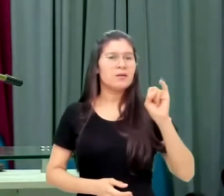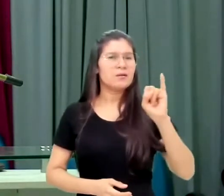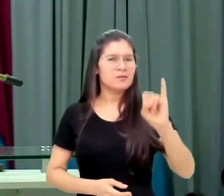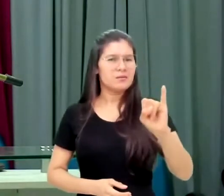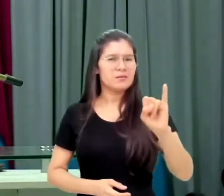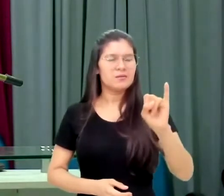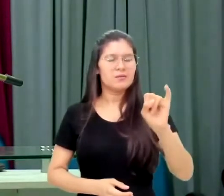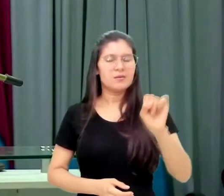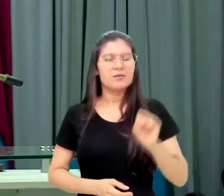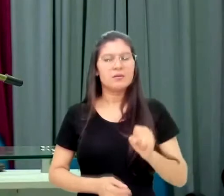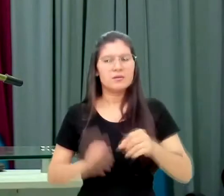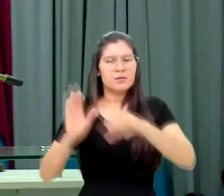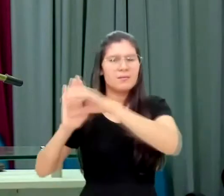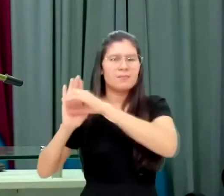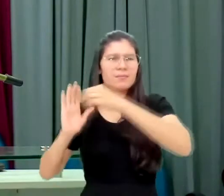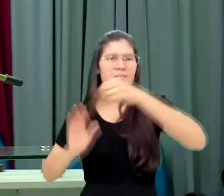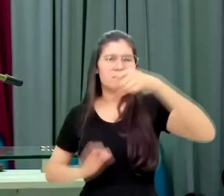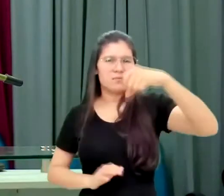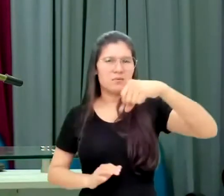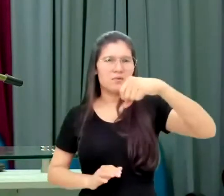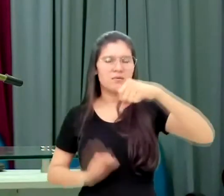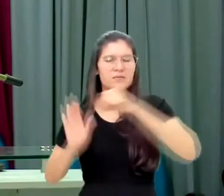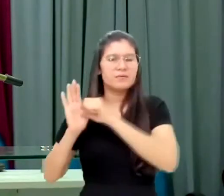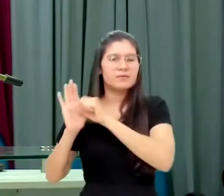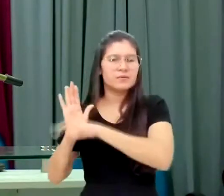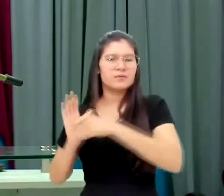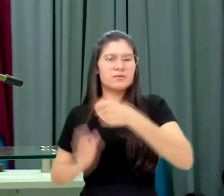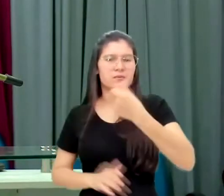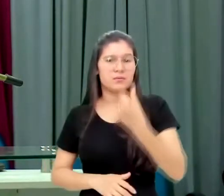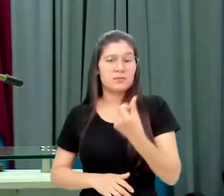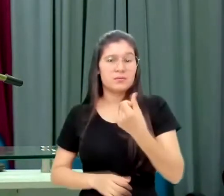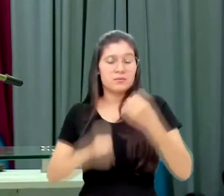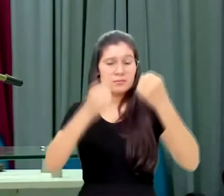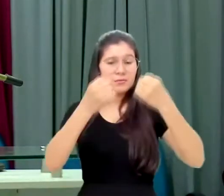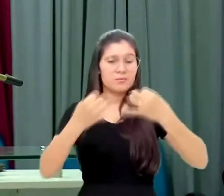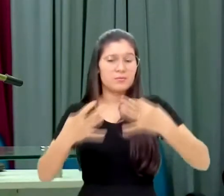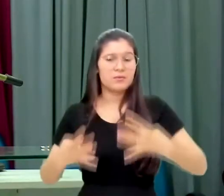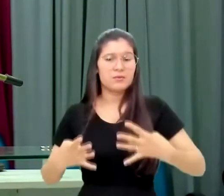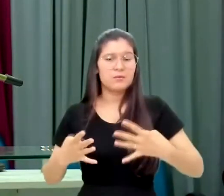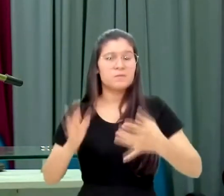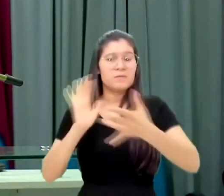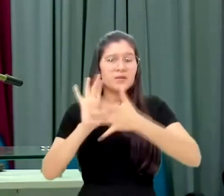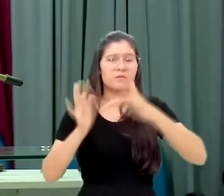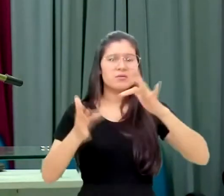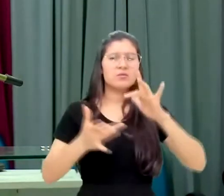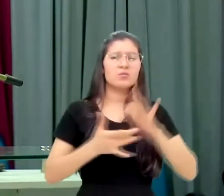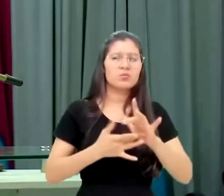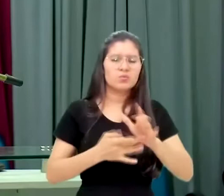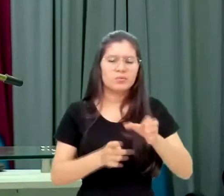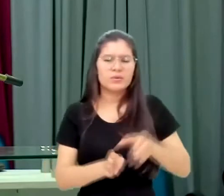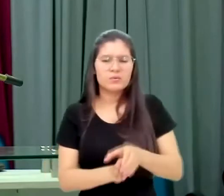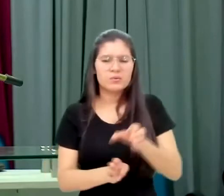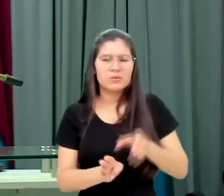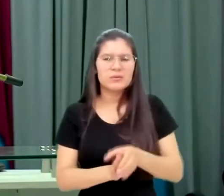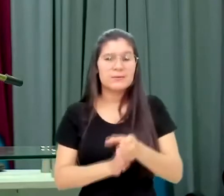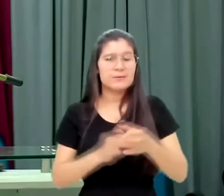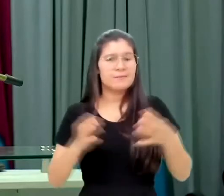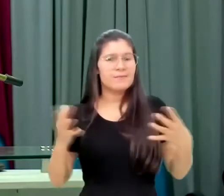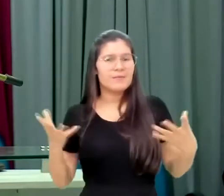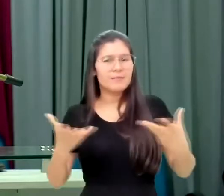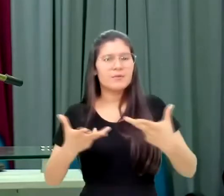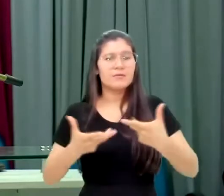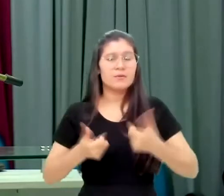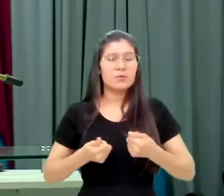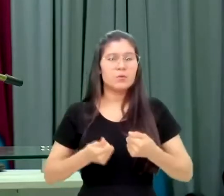que o Senhor é um maravilhoso conselheiro, aleluia. Quer um conselho, queridos? Então busque o conselho